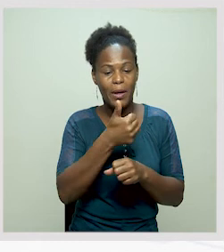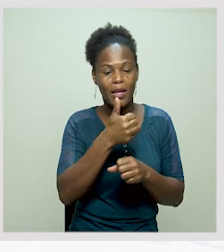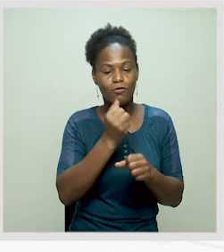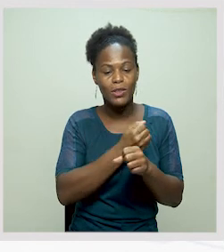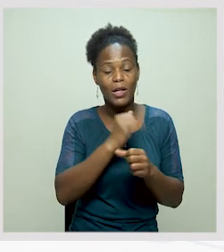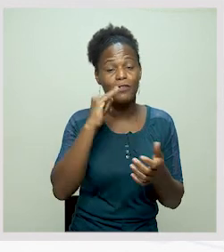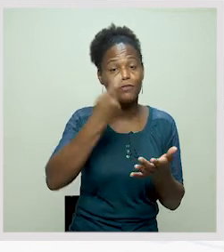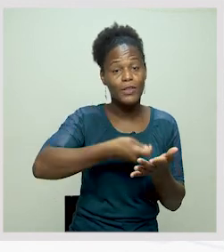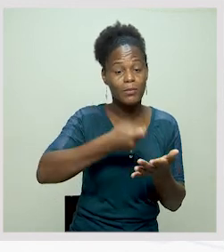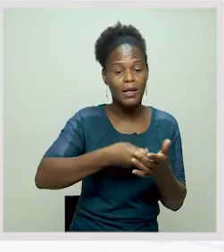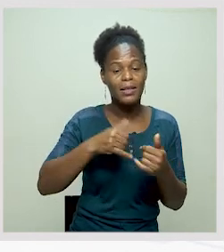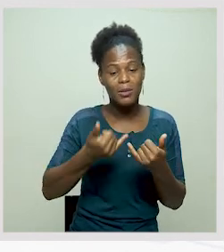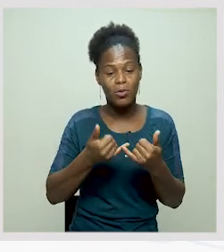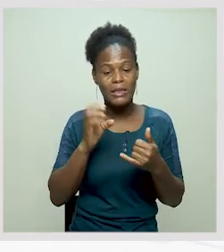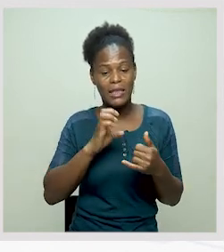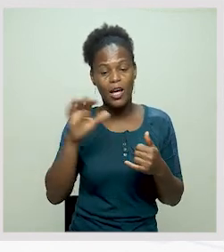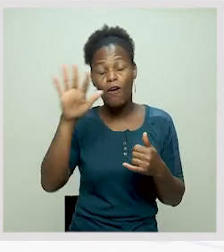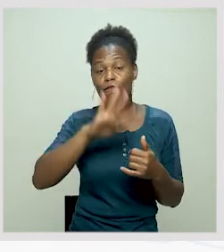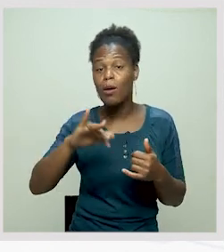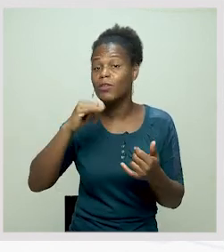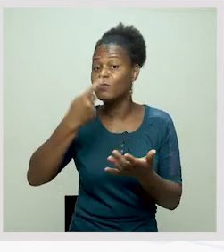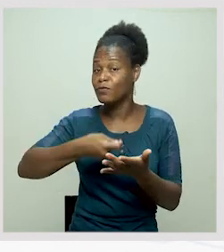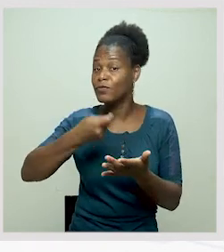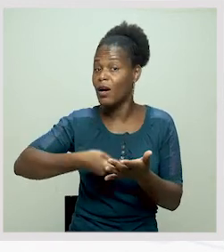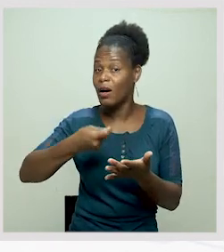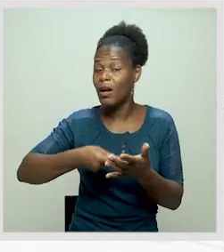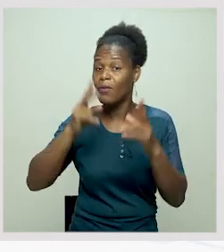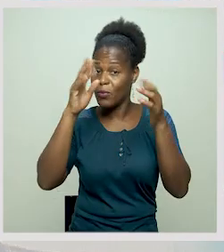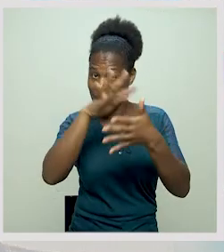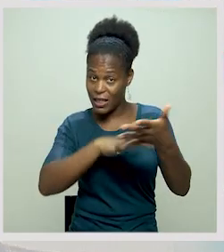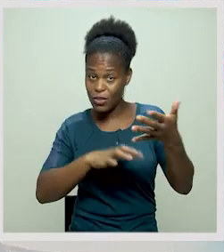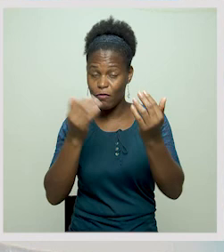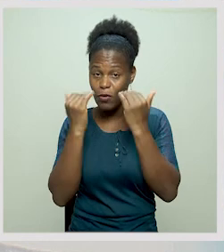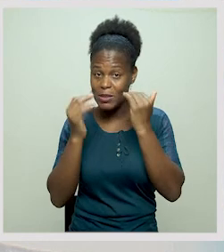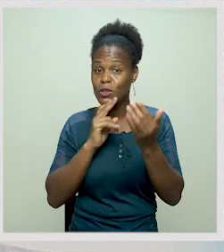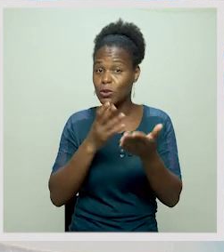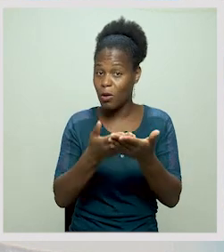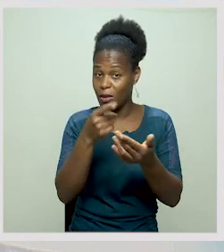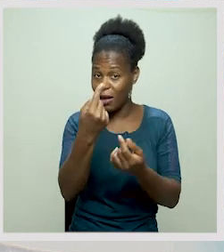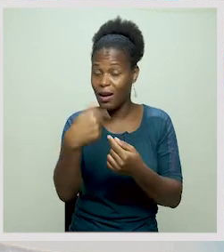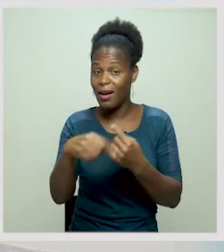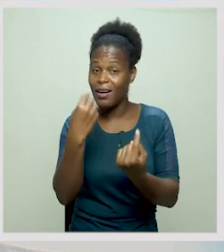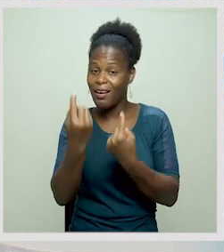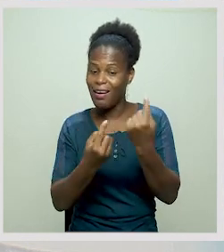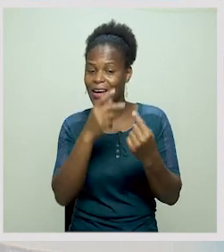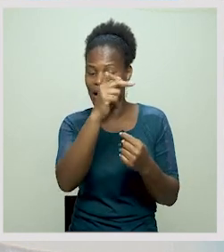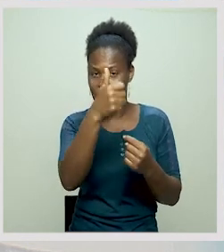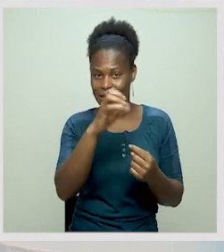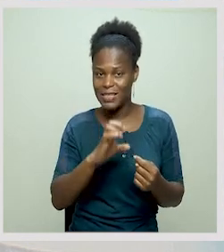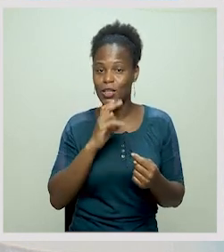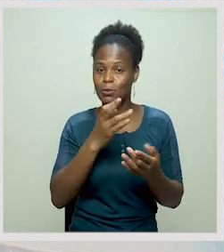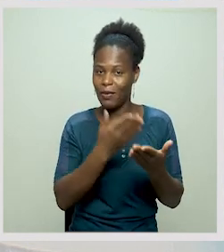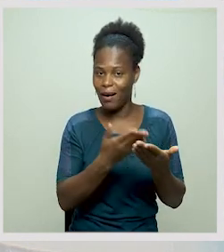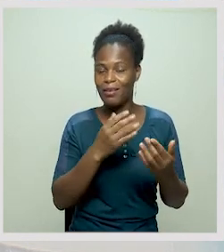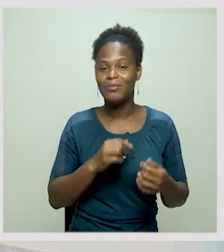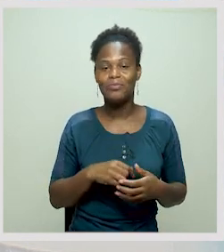a forma de investimento. No texto, vocês vão encontrar dados para responder cada uma das alíneas que